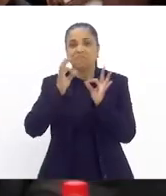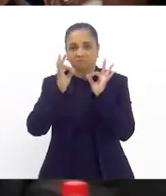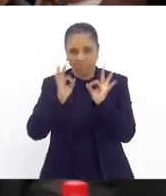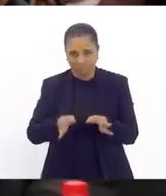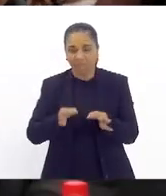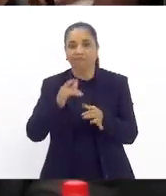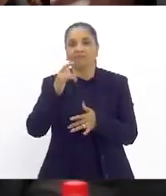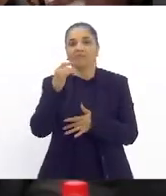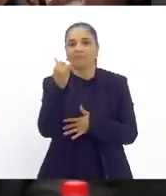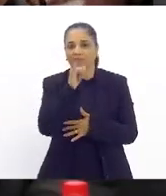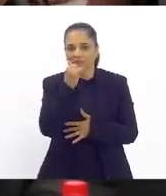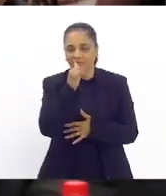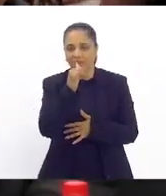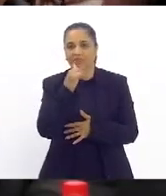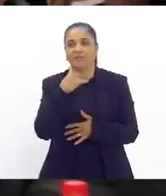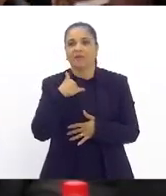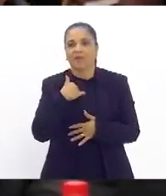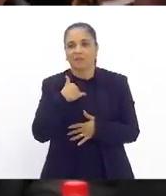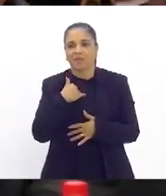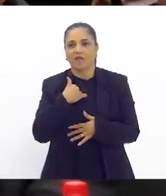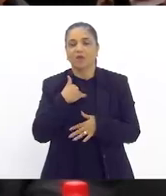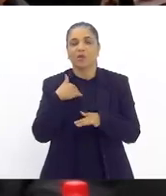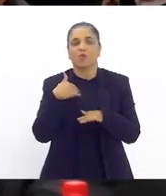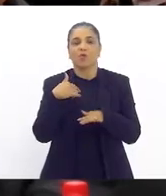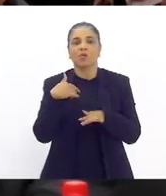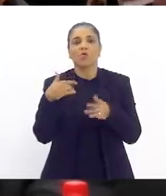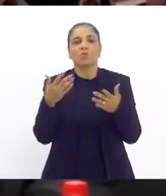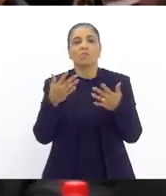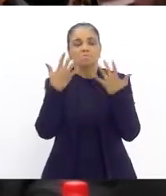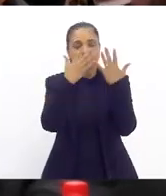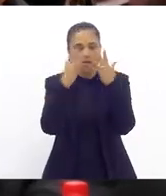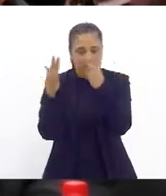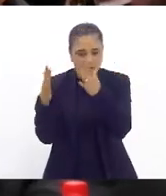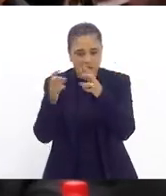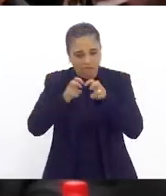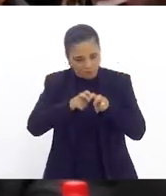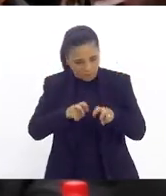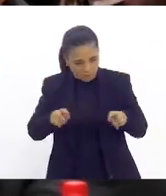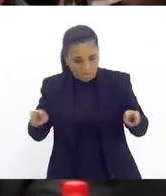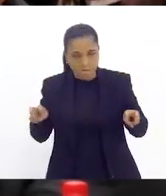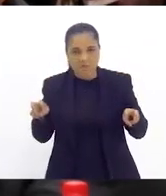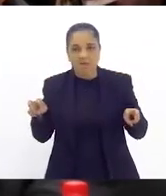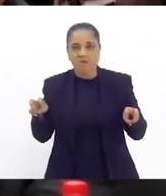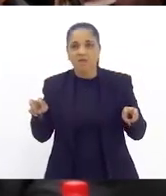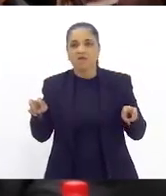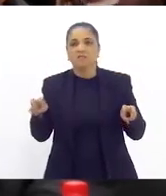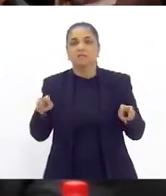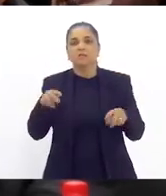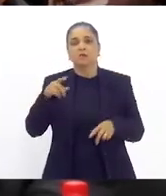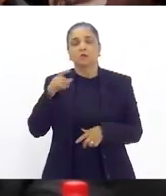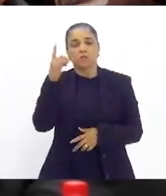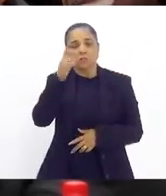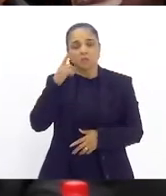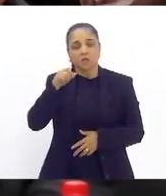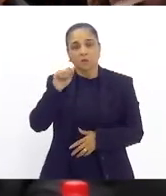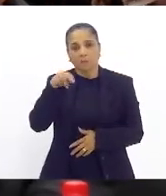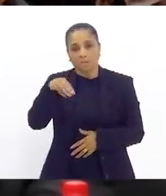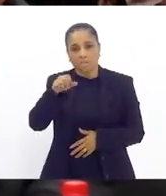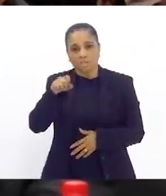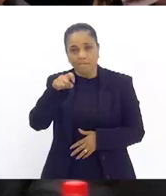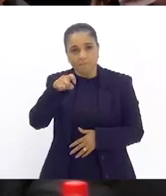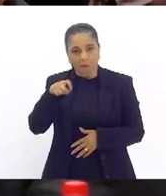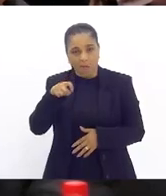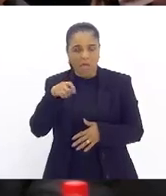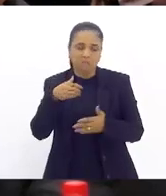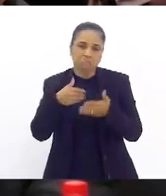parabenizar a convergência e essa energia dessa mesa que como bem colocou Deputado Max Leme Independente de coloração